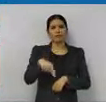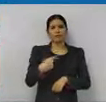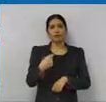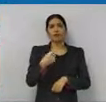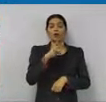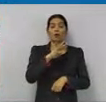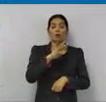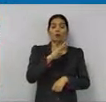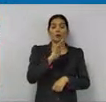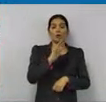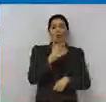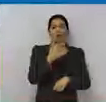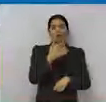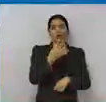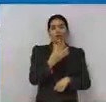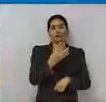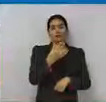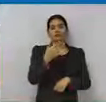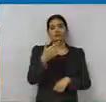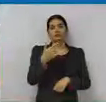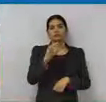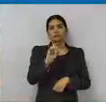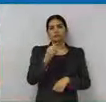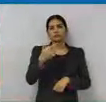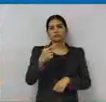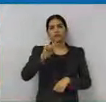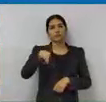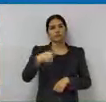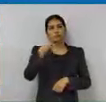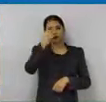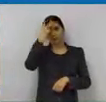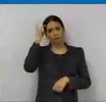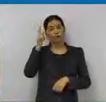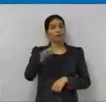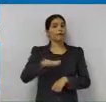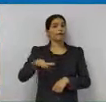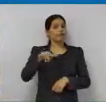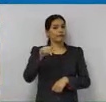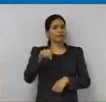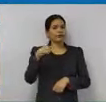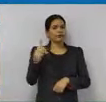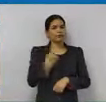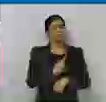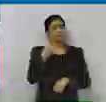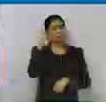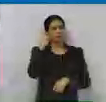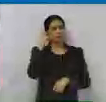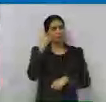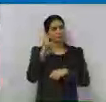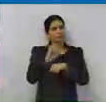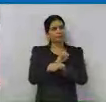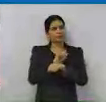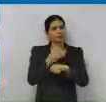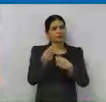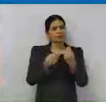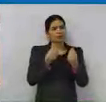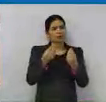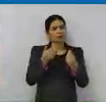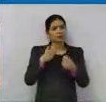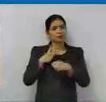402 mil pessoas nessa região. Então, para isso, nós pensamos em principais intervenções